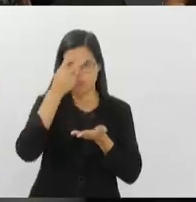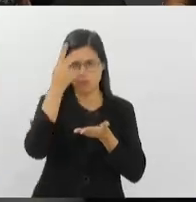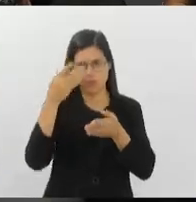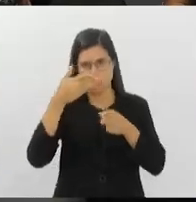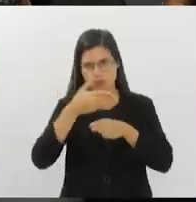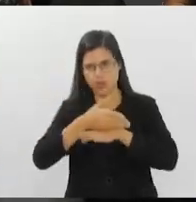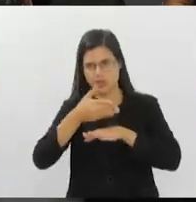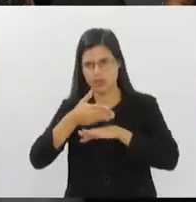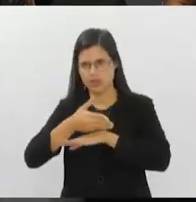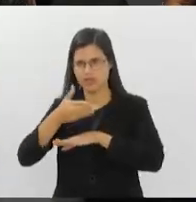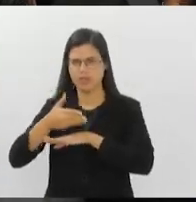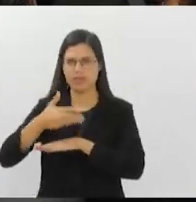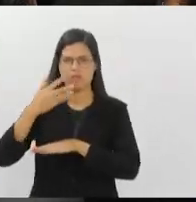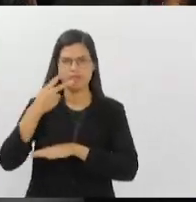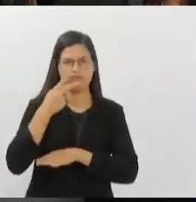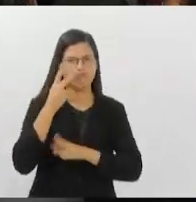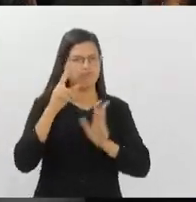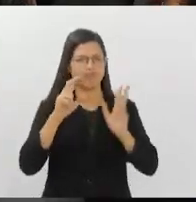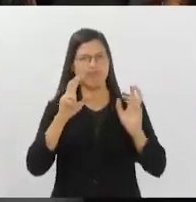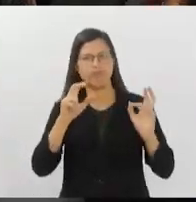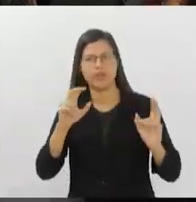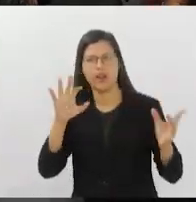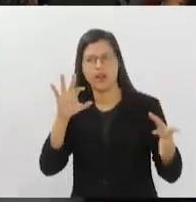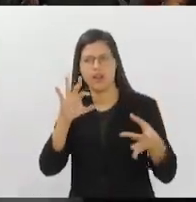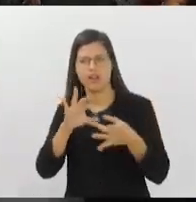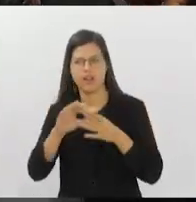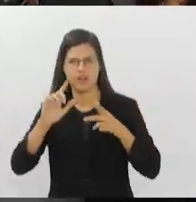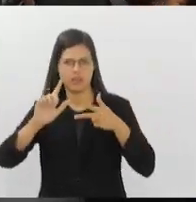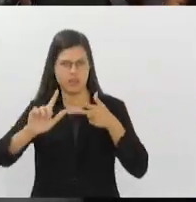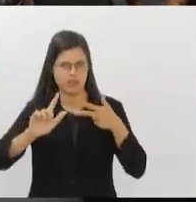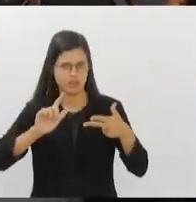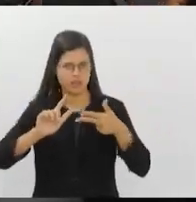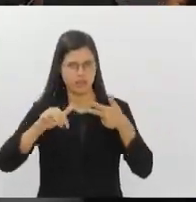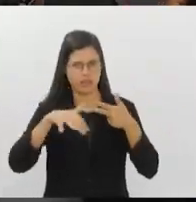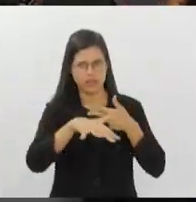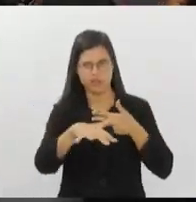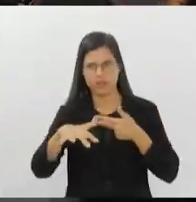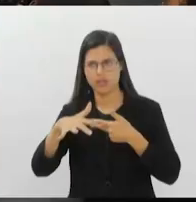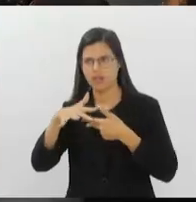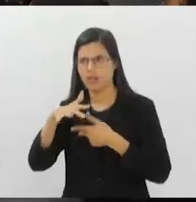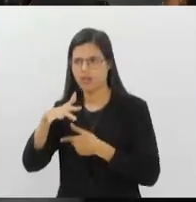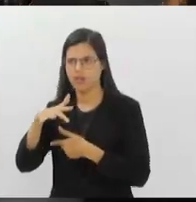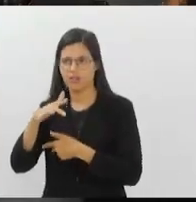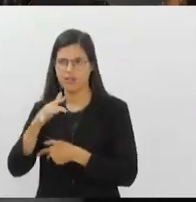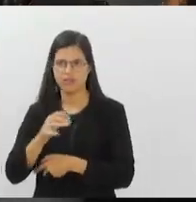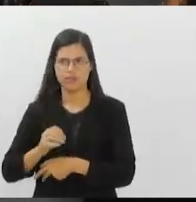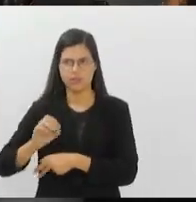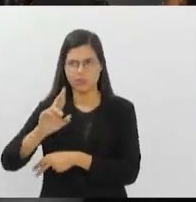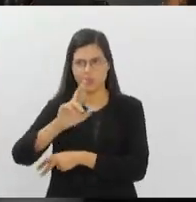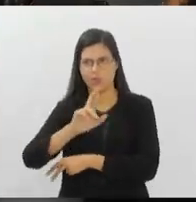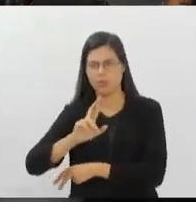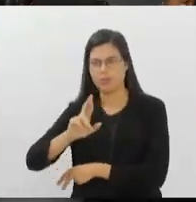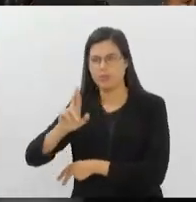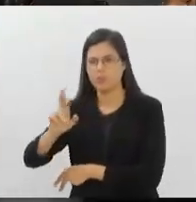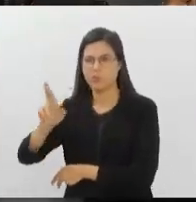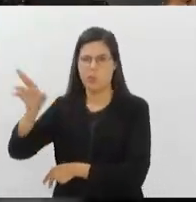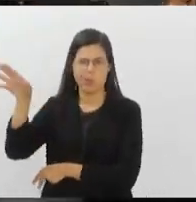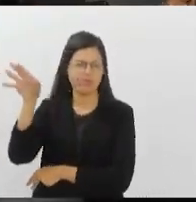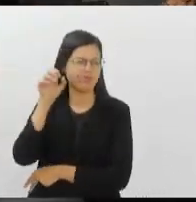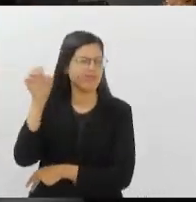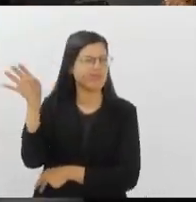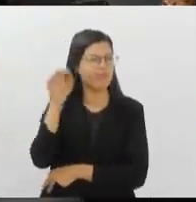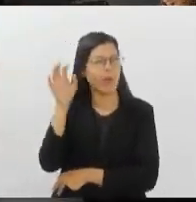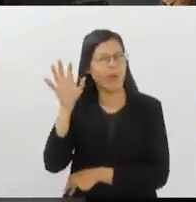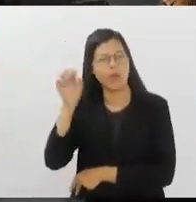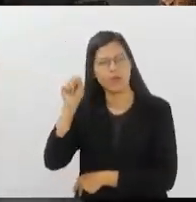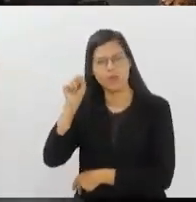Papo que tem muito a ver com o legislativo no geral. Doutor, eu ouço vozes, vozes que